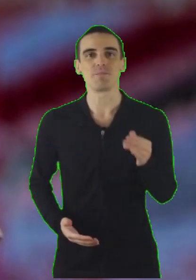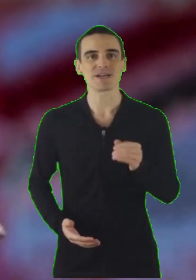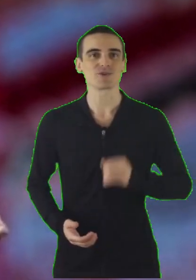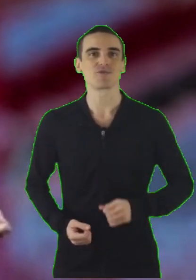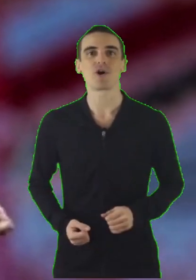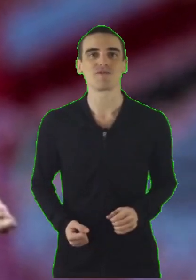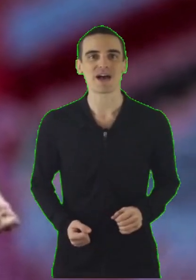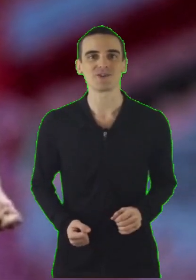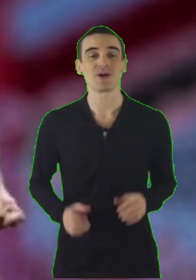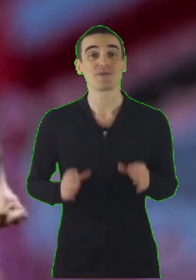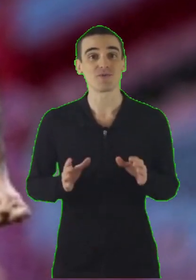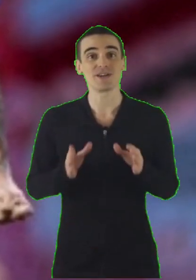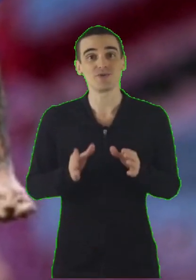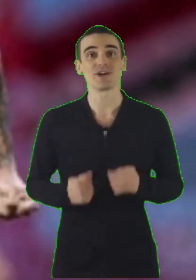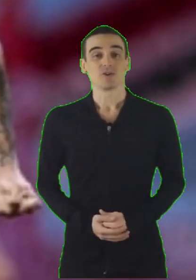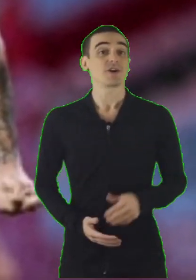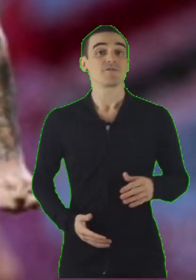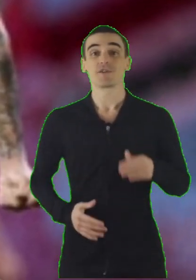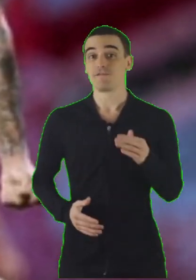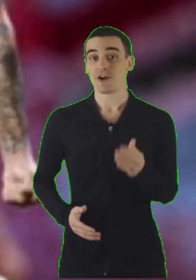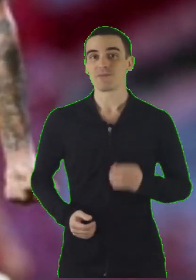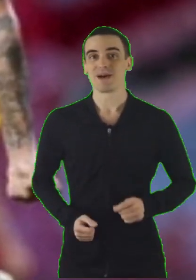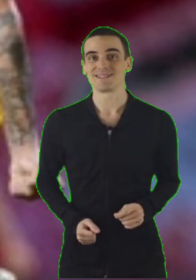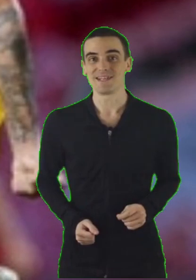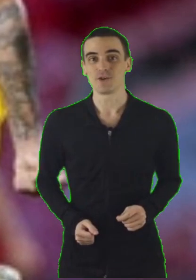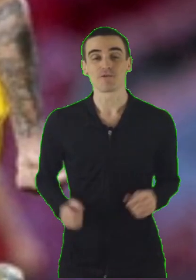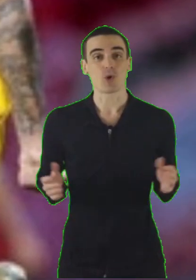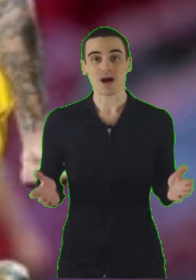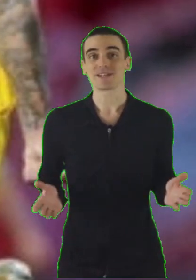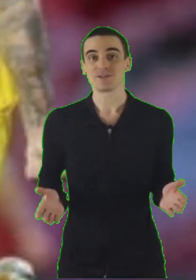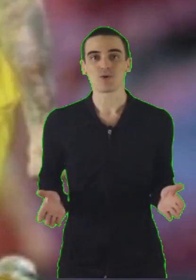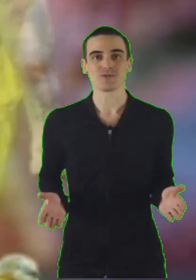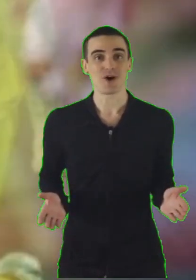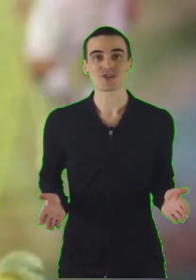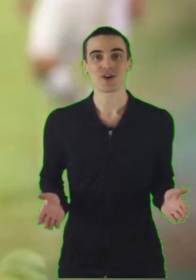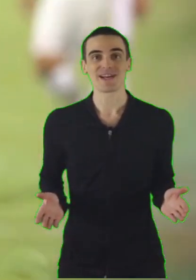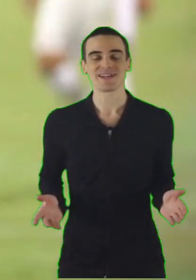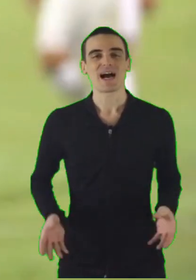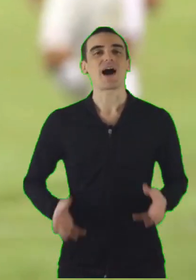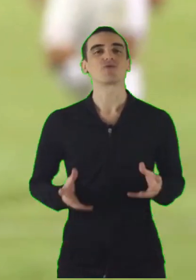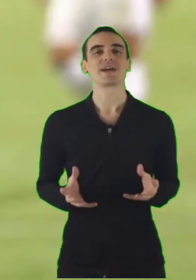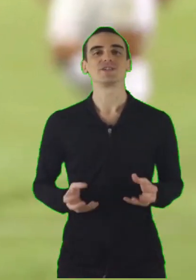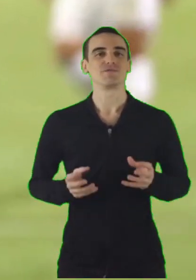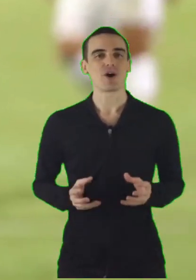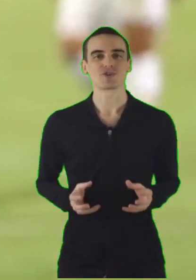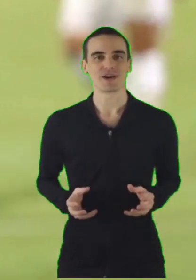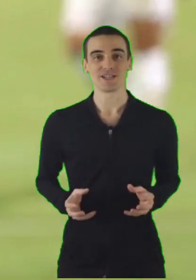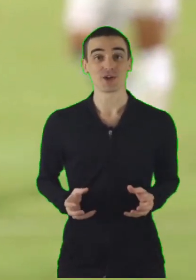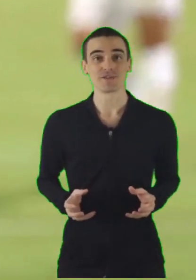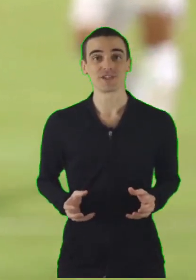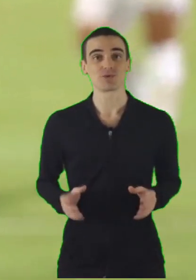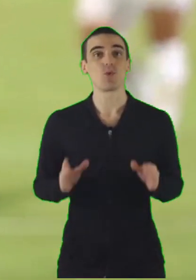e já soma 13 jogos e 5 gols na sua trajetória kaku teve a oportunidade de representar a Seleção Argentina na Copa do Mundo